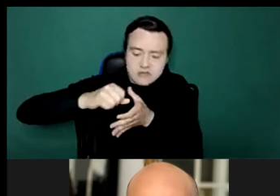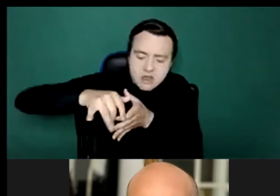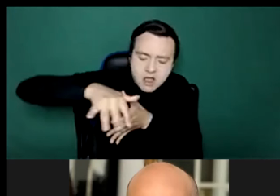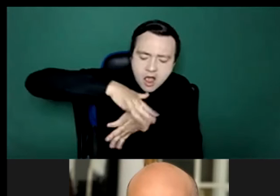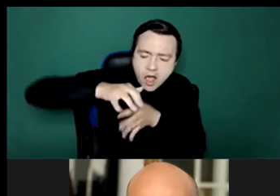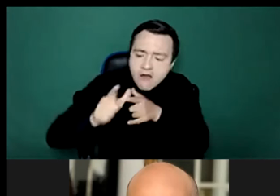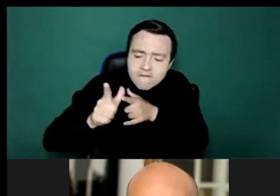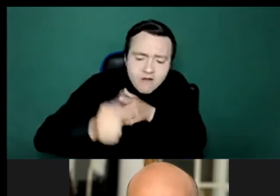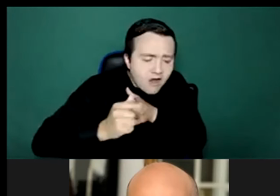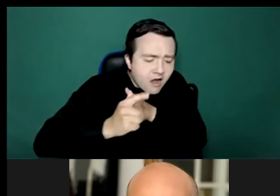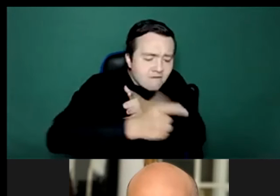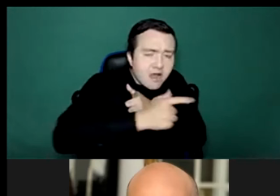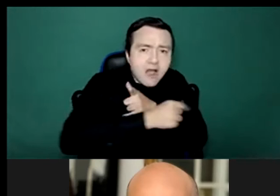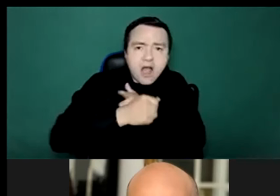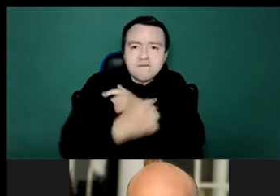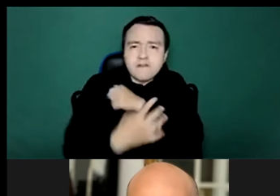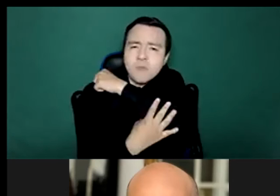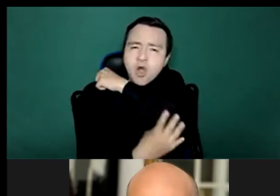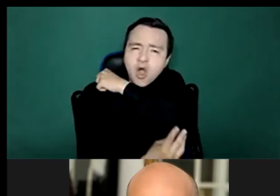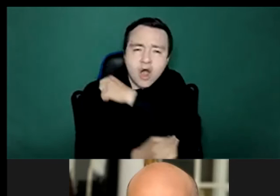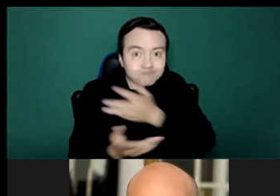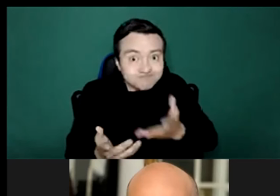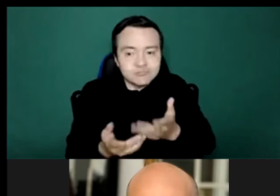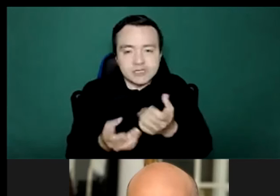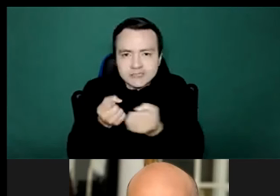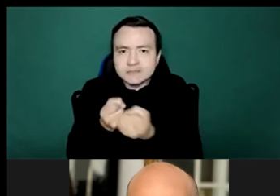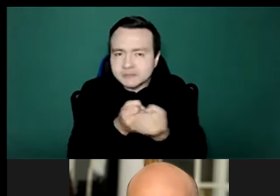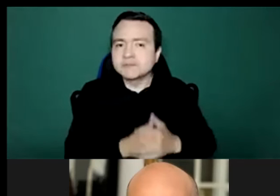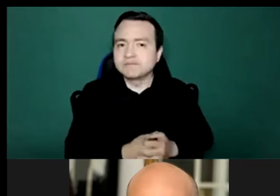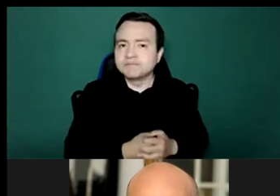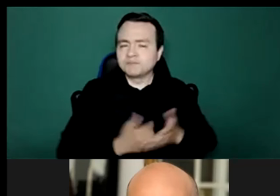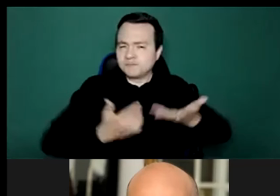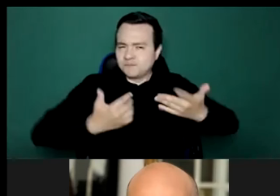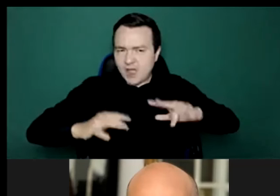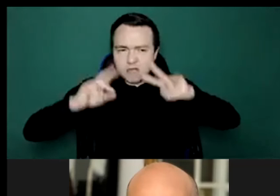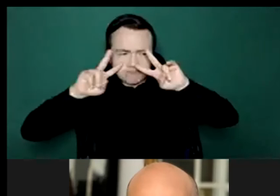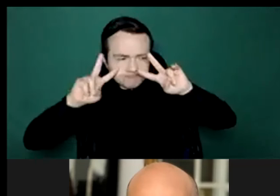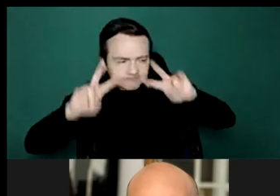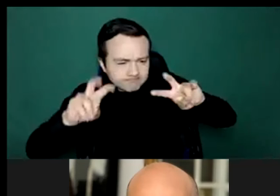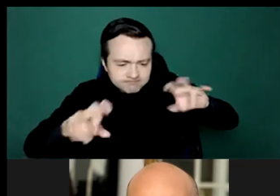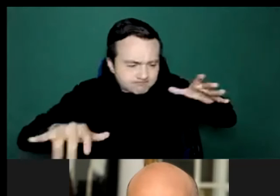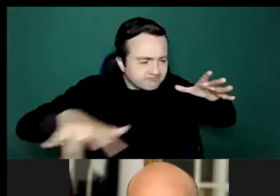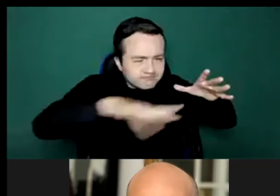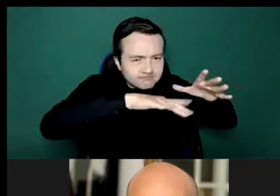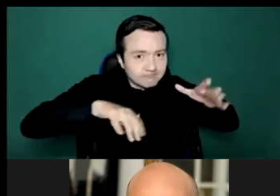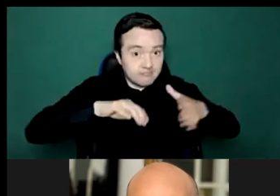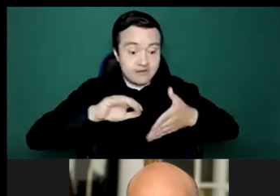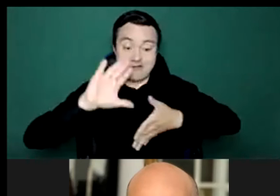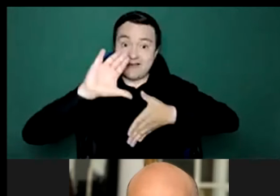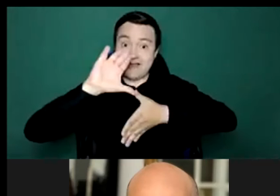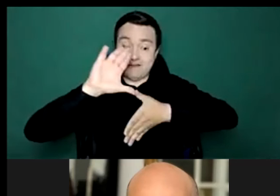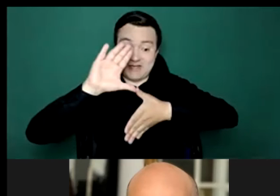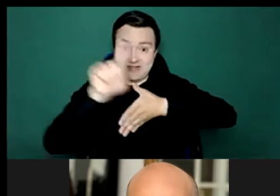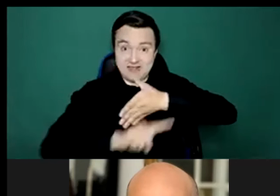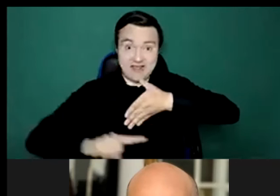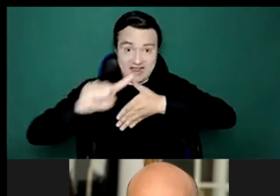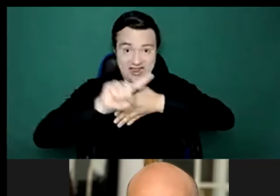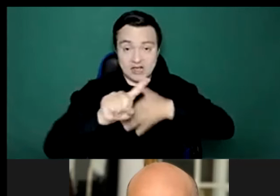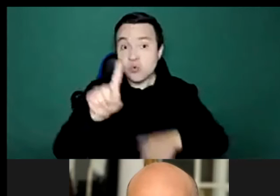Alguns estudos estimam que cerca de uma terceira parte da população em las Américas enfrenta barreiras durante